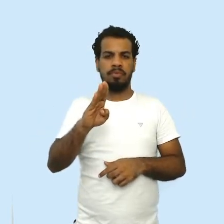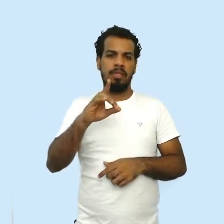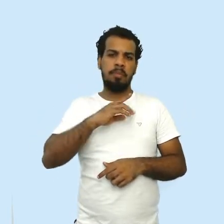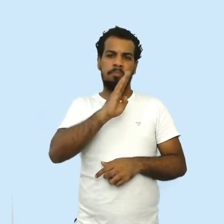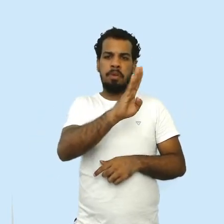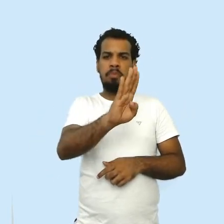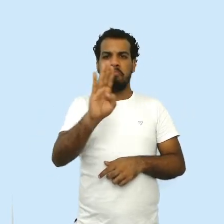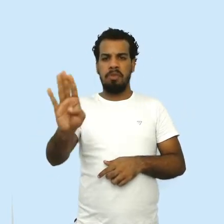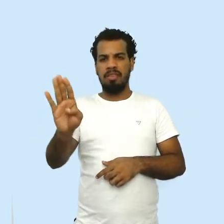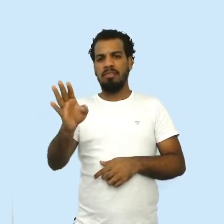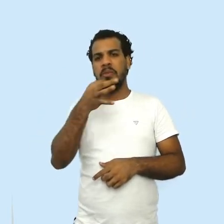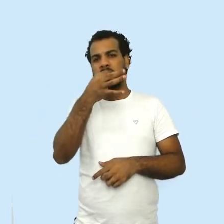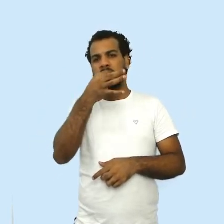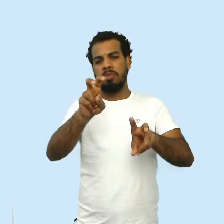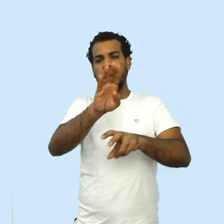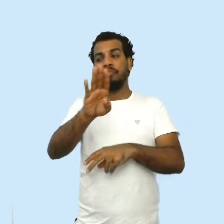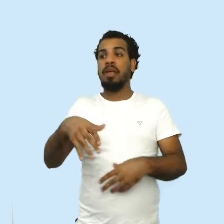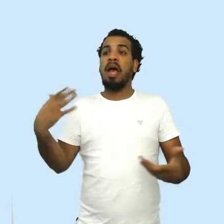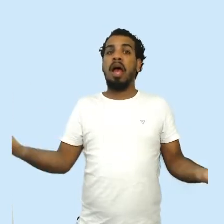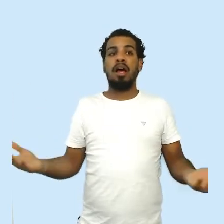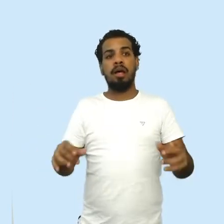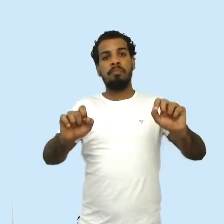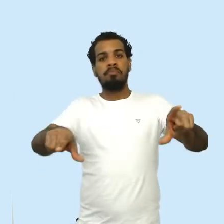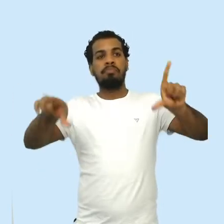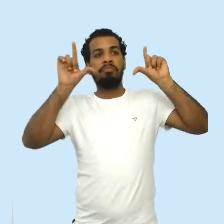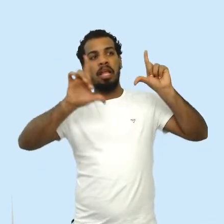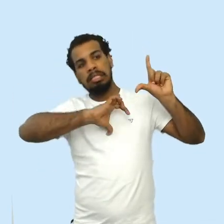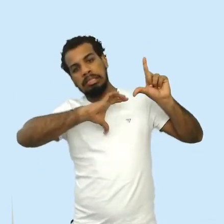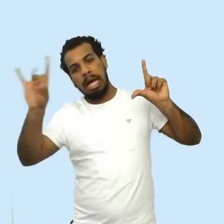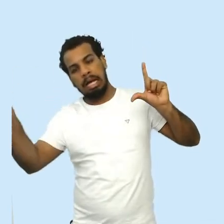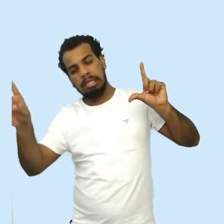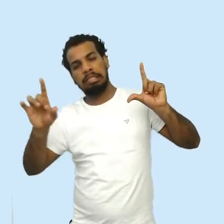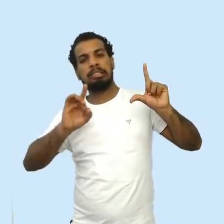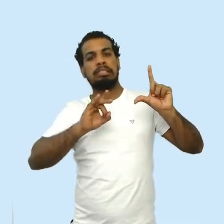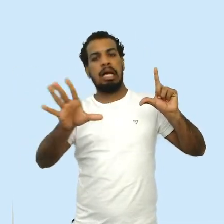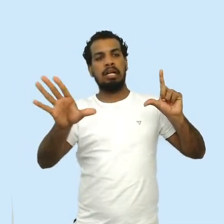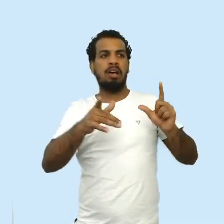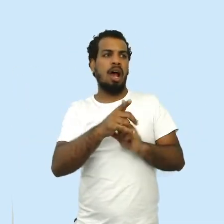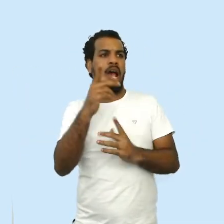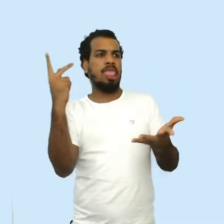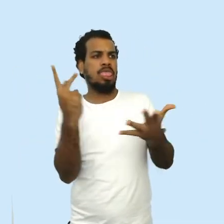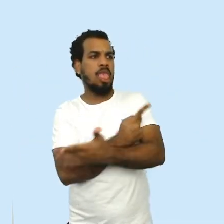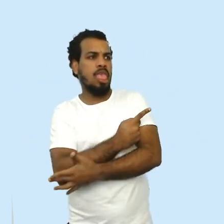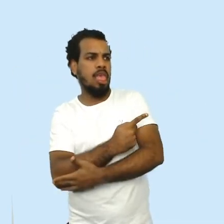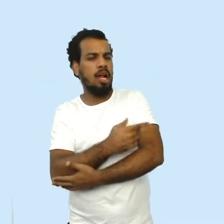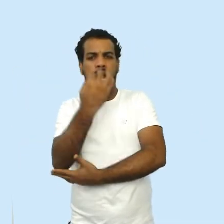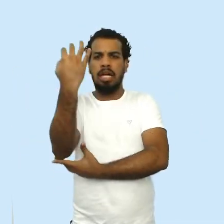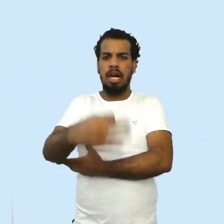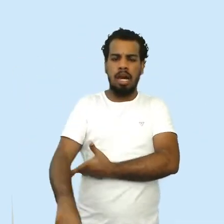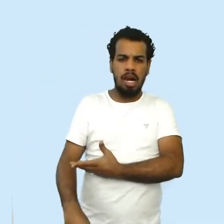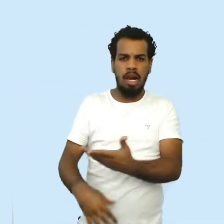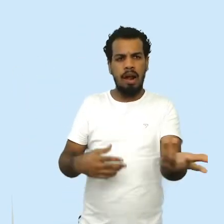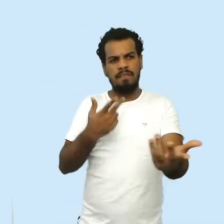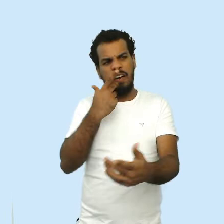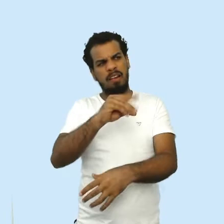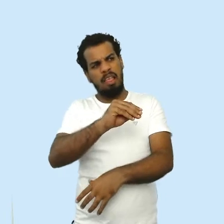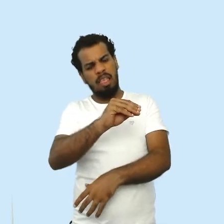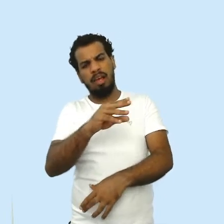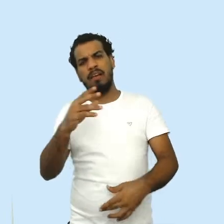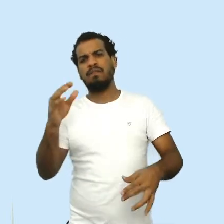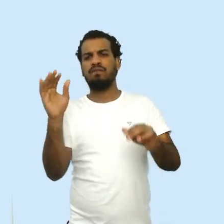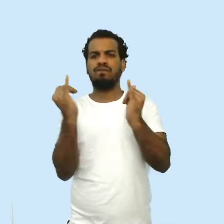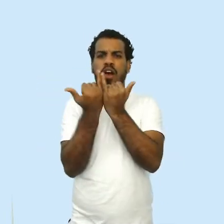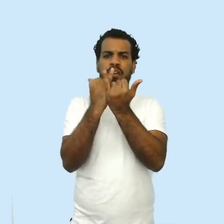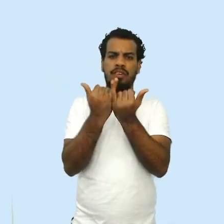Ah, porque saiu fulana e entrou fulano. Ah, porque foi injusto que fulano saiu. Ah, porque fulana fala demais, faz muita